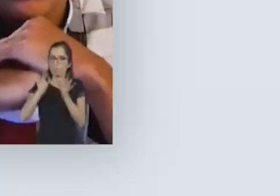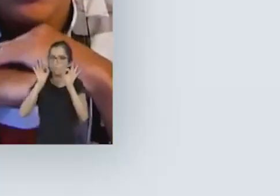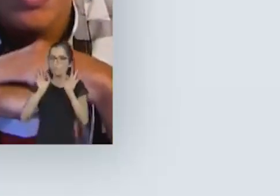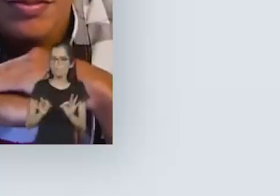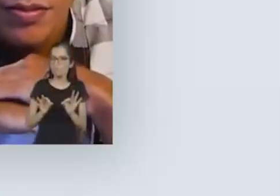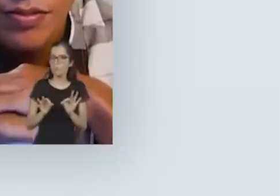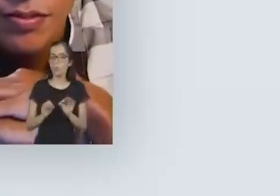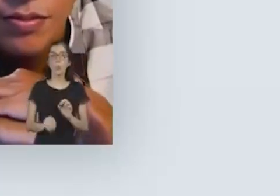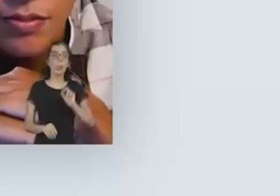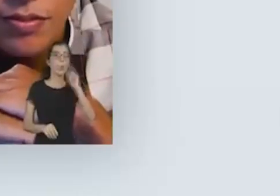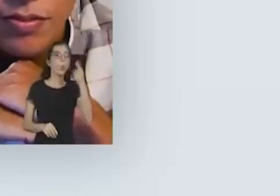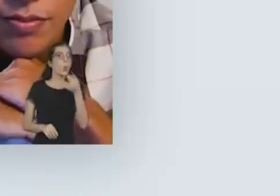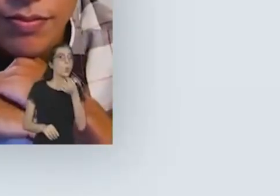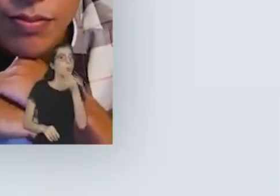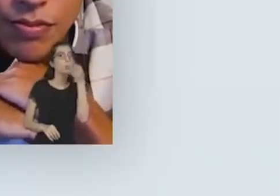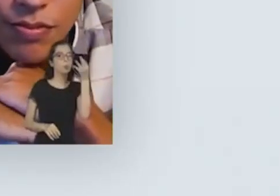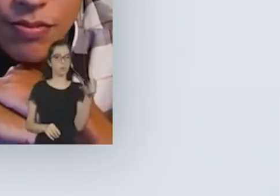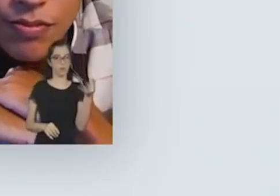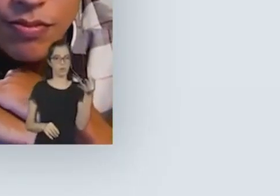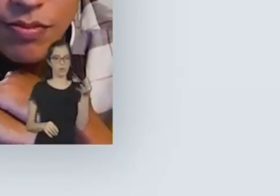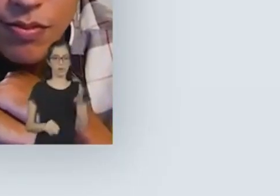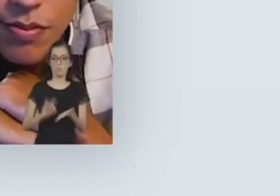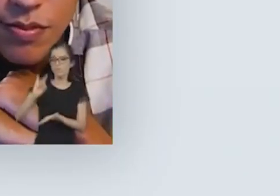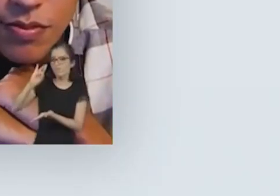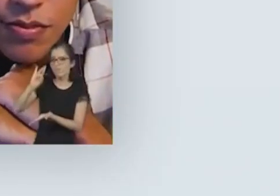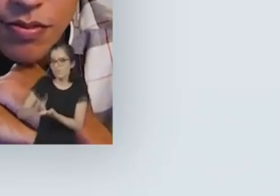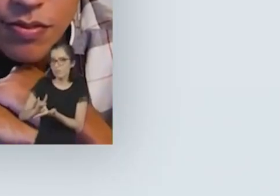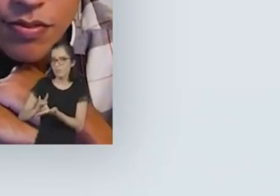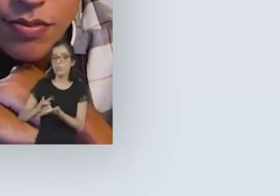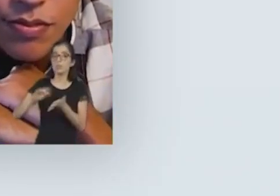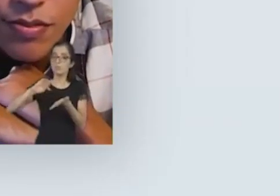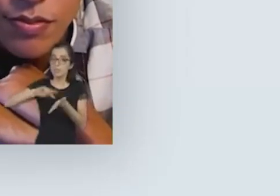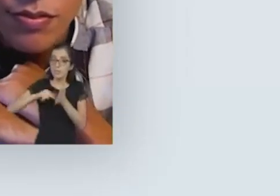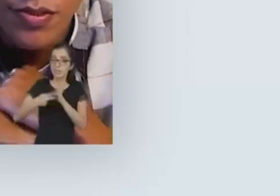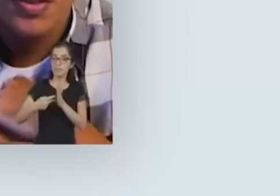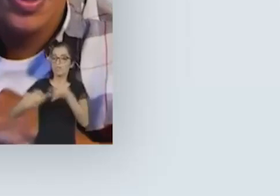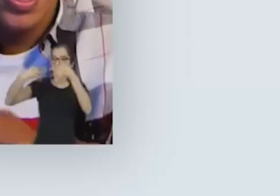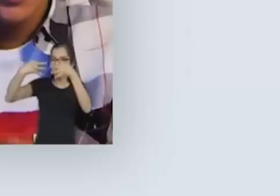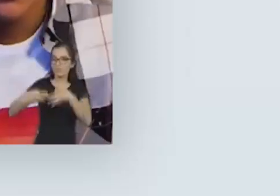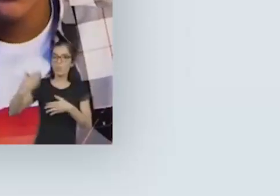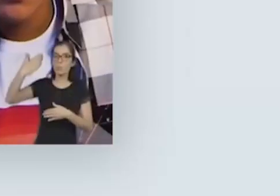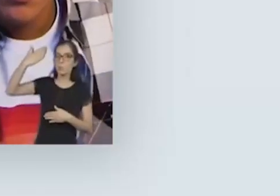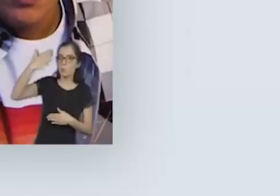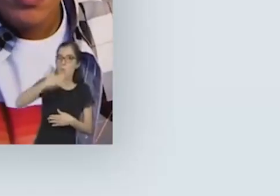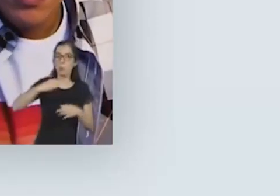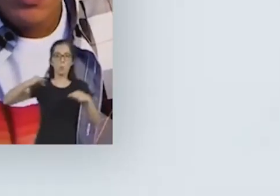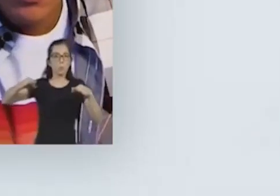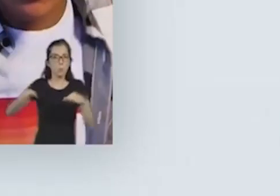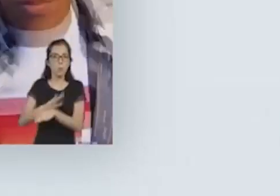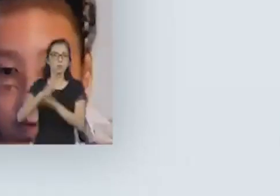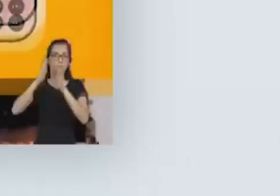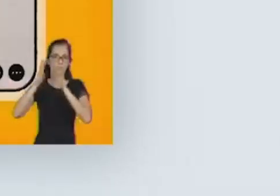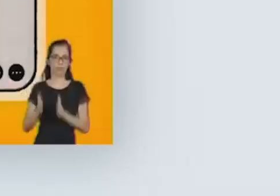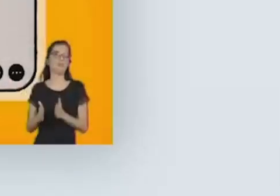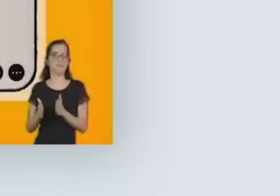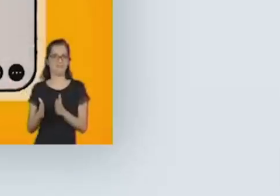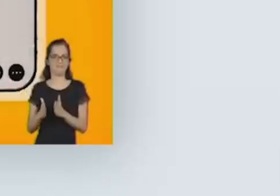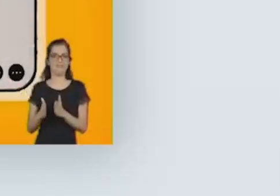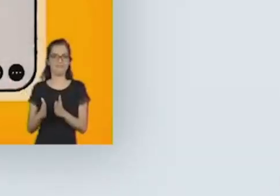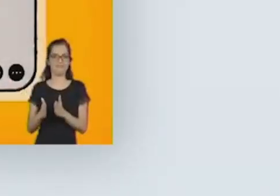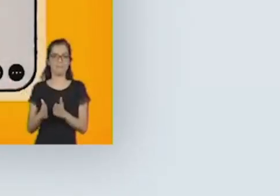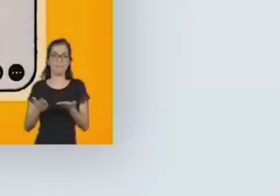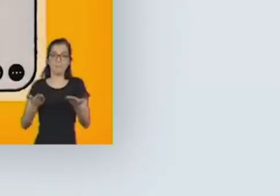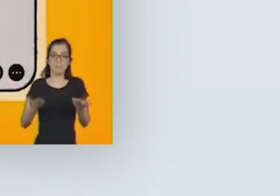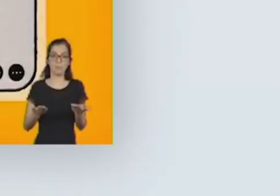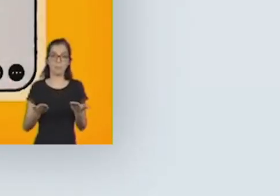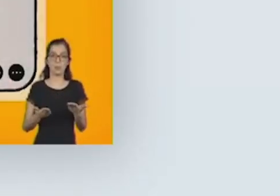eu falo em fato, fato é algo que aconteceu ou está acontecendo, é algo irrefutável. Pronto, é aquilo. Um exemplo